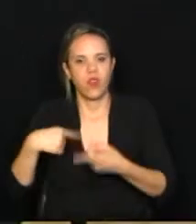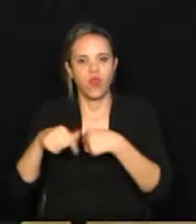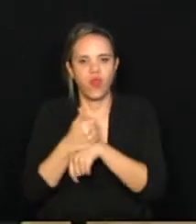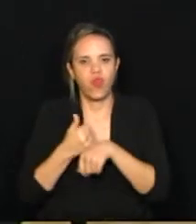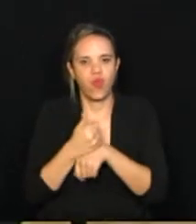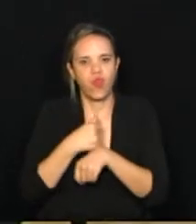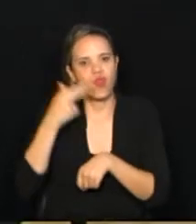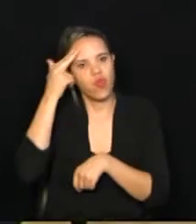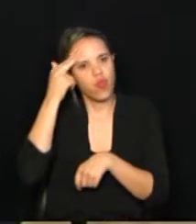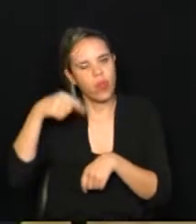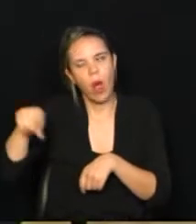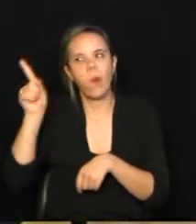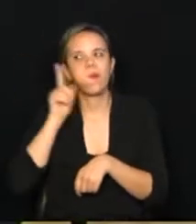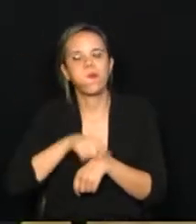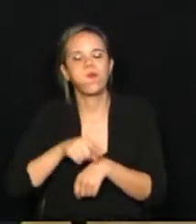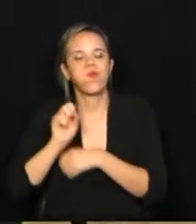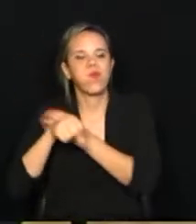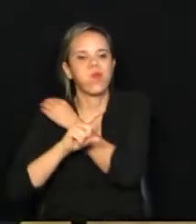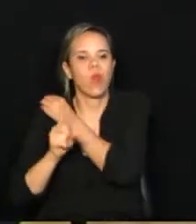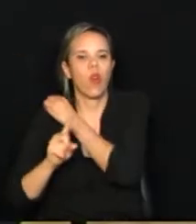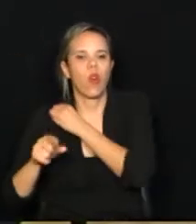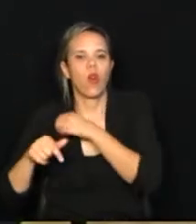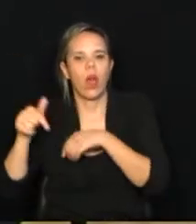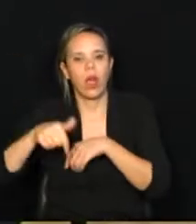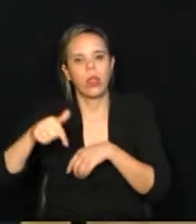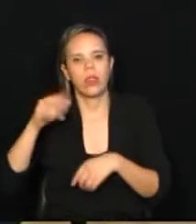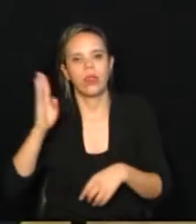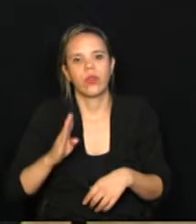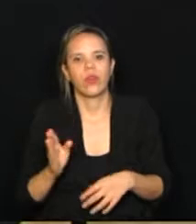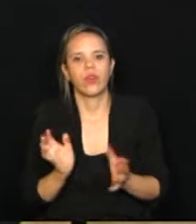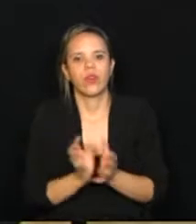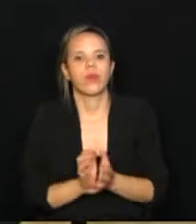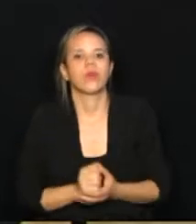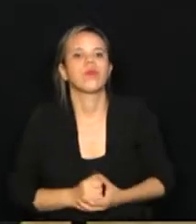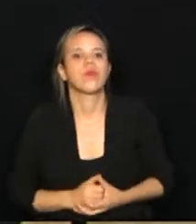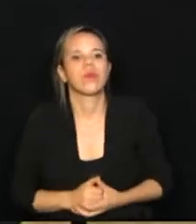dela é mais ir para os Estados Unidos do que jogar na liga aqui?